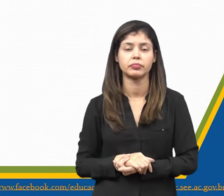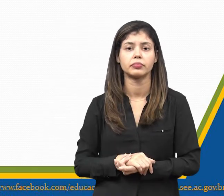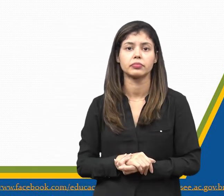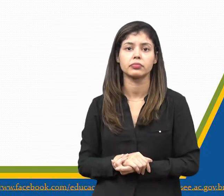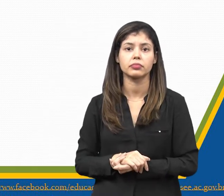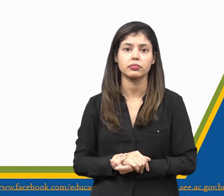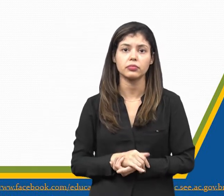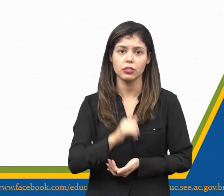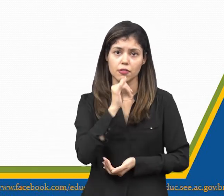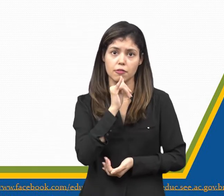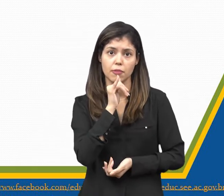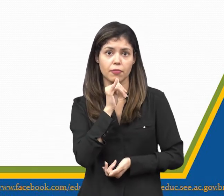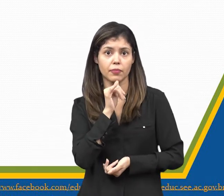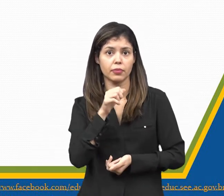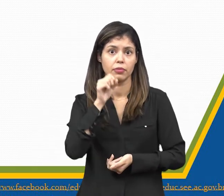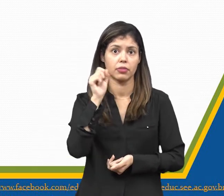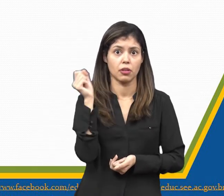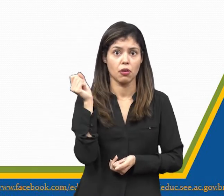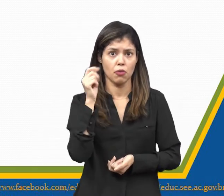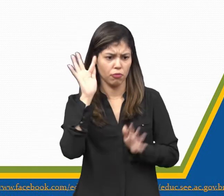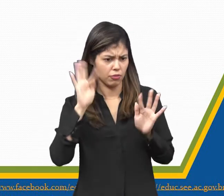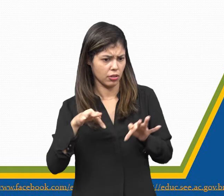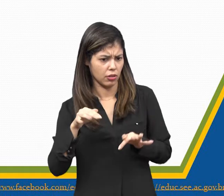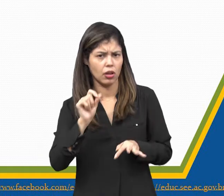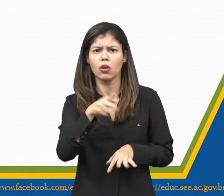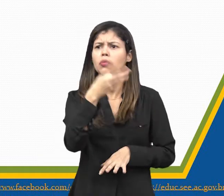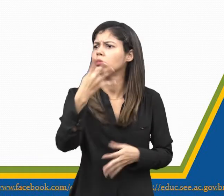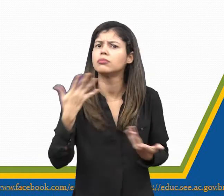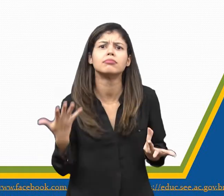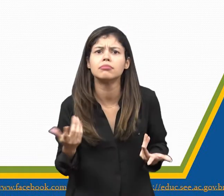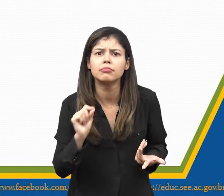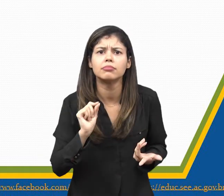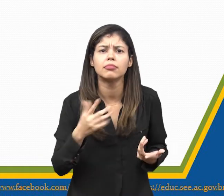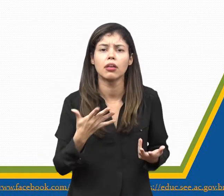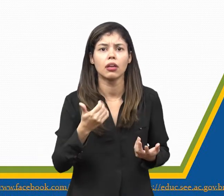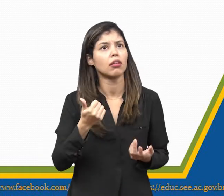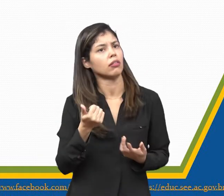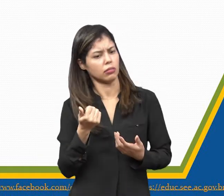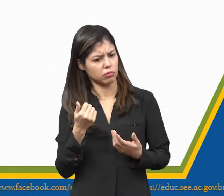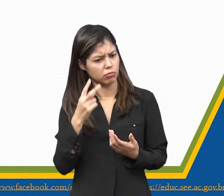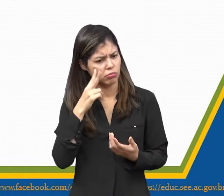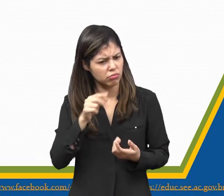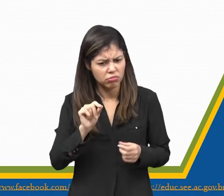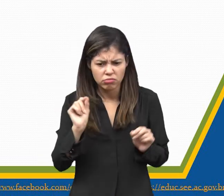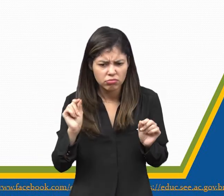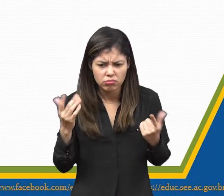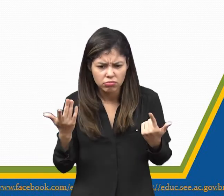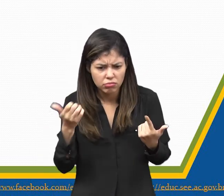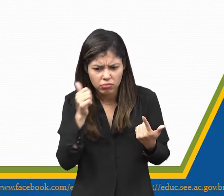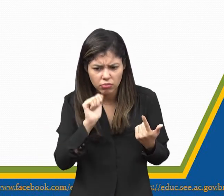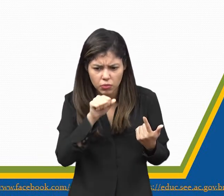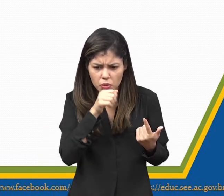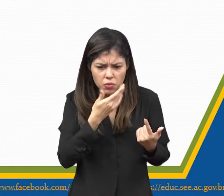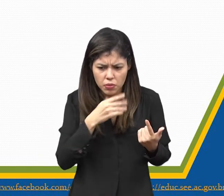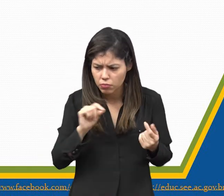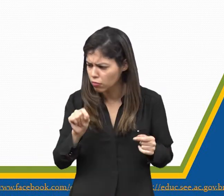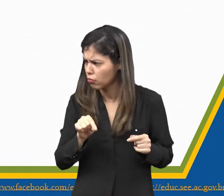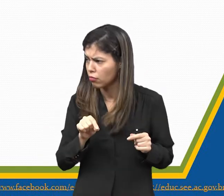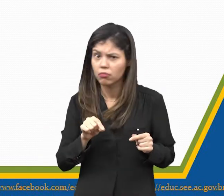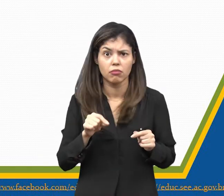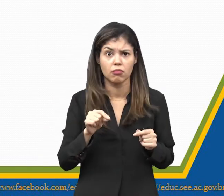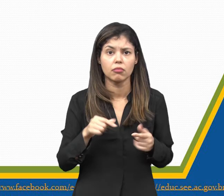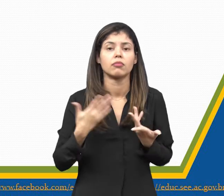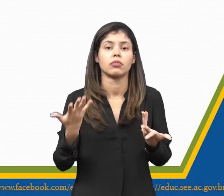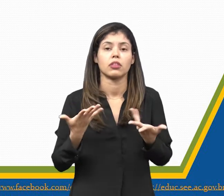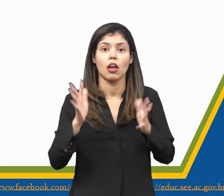A da Mafalda teve um final inesperado, né? Ela perguntou quanto é. Os pais ficaram ali, sem saber o que responder. Agora,